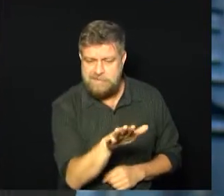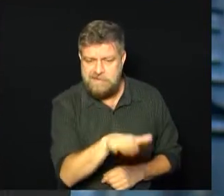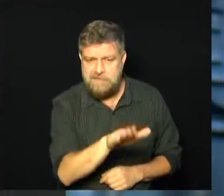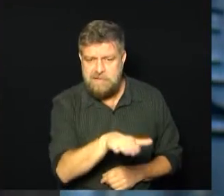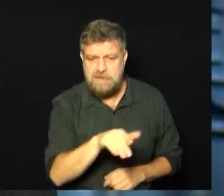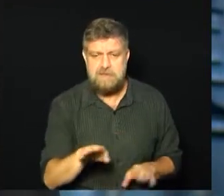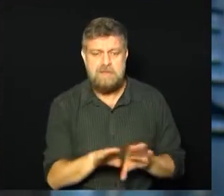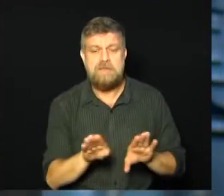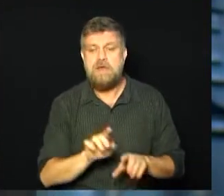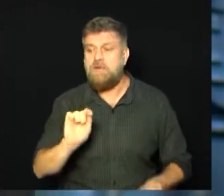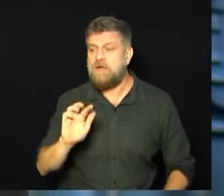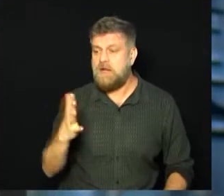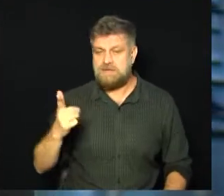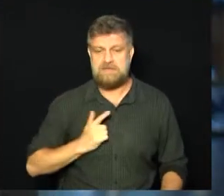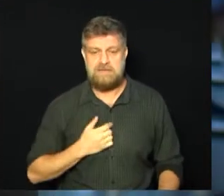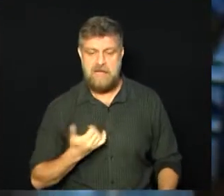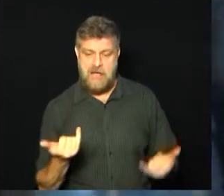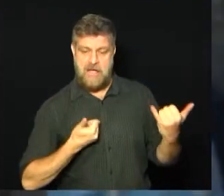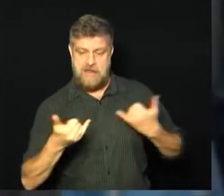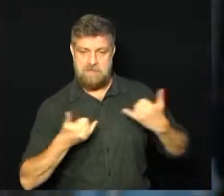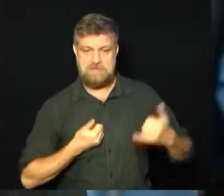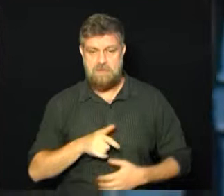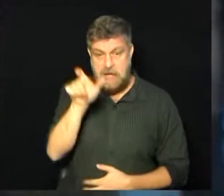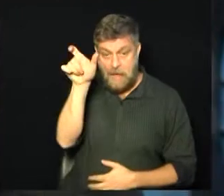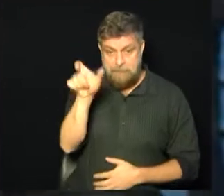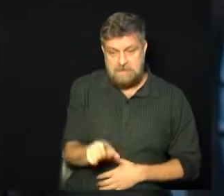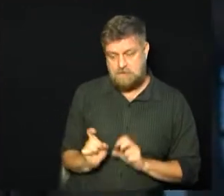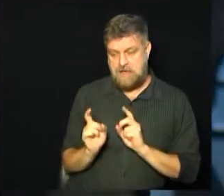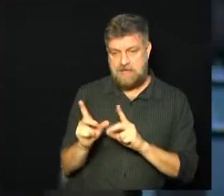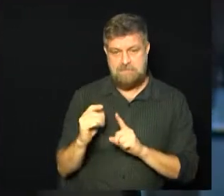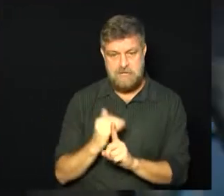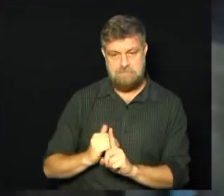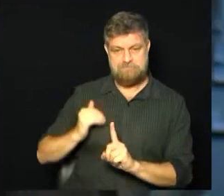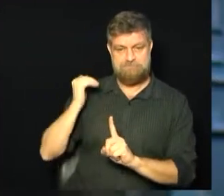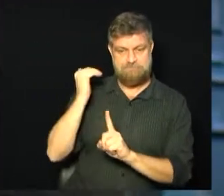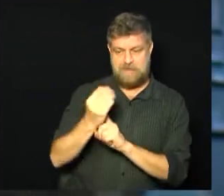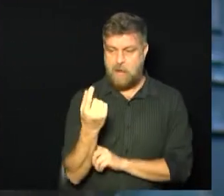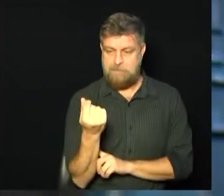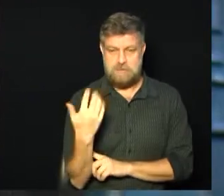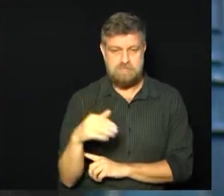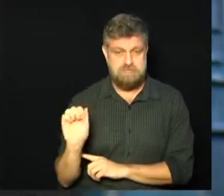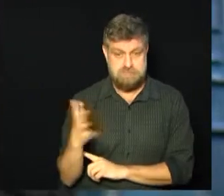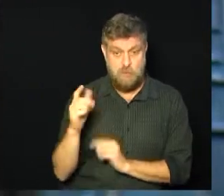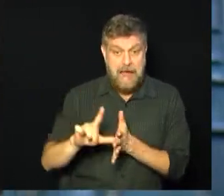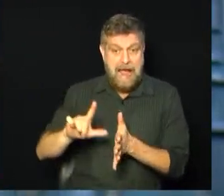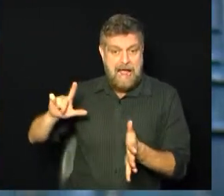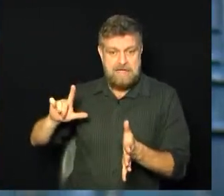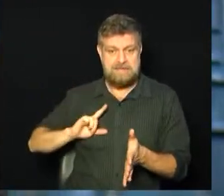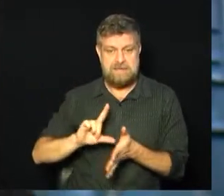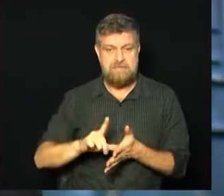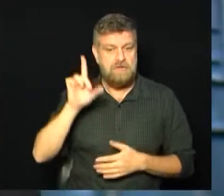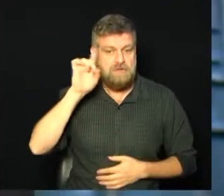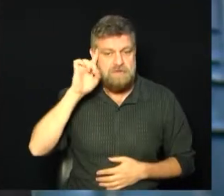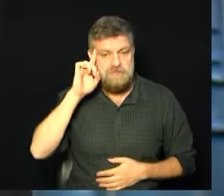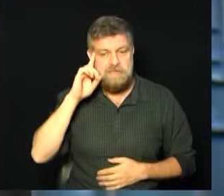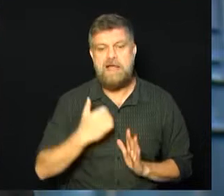reclamações realmente é esta informação. O fornecedor, ele aumenta o preço do produto dias antes da promoção e no dia